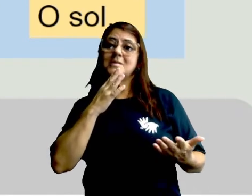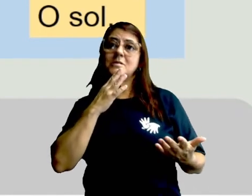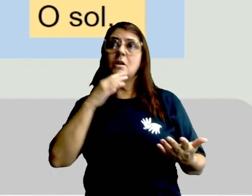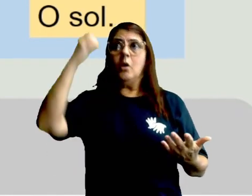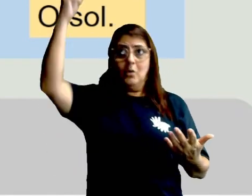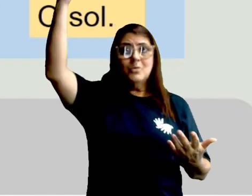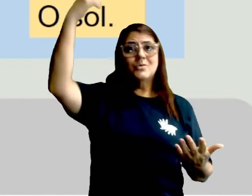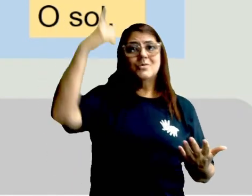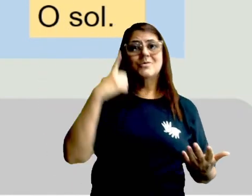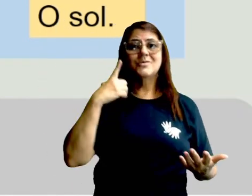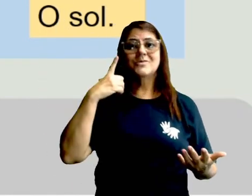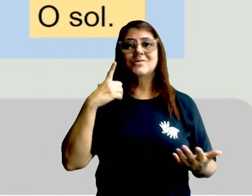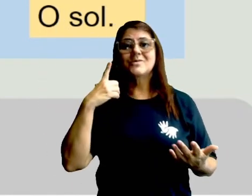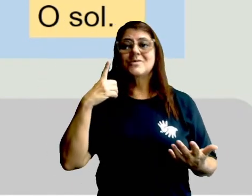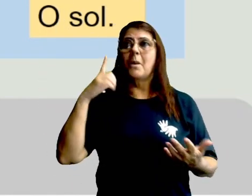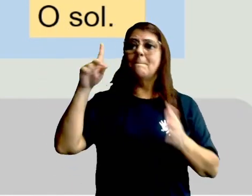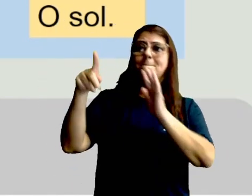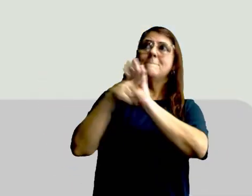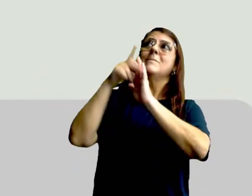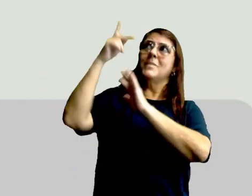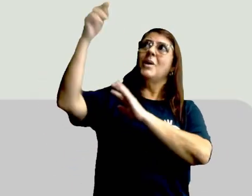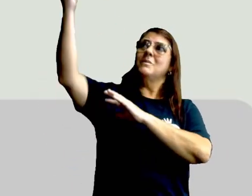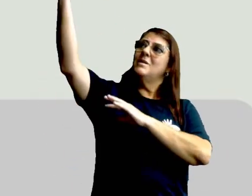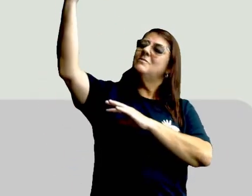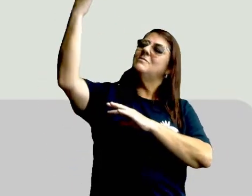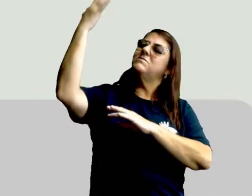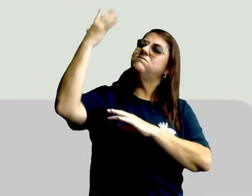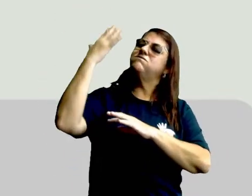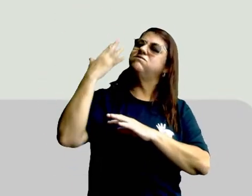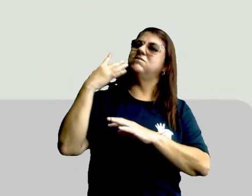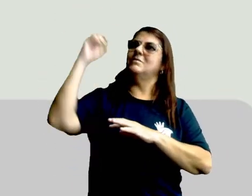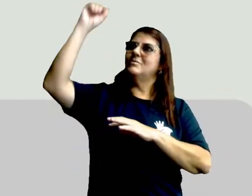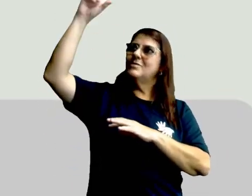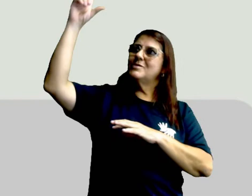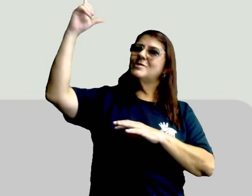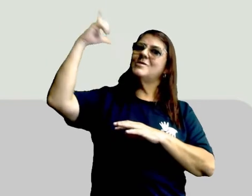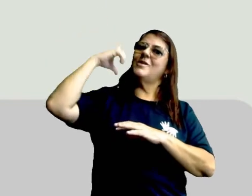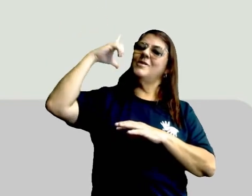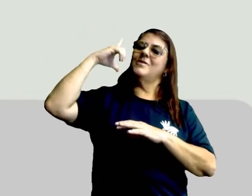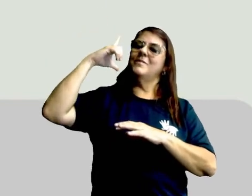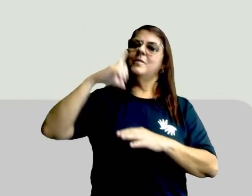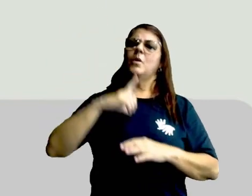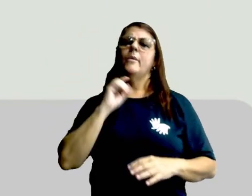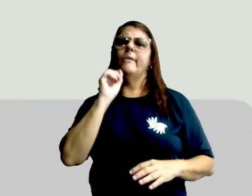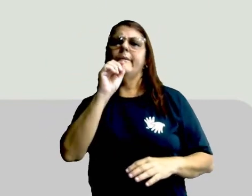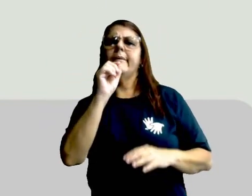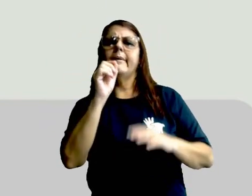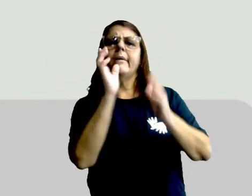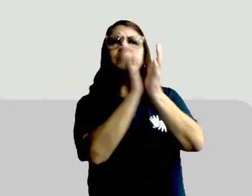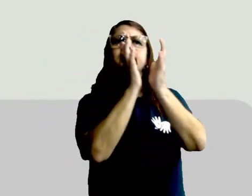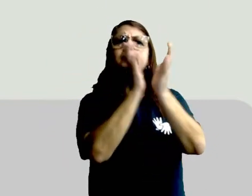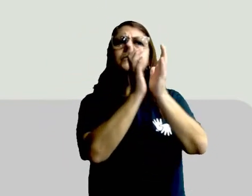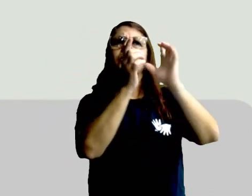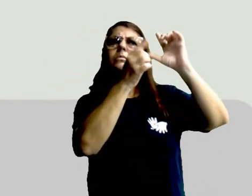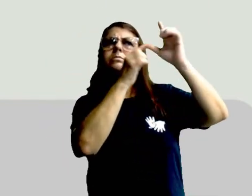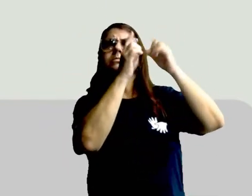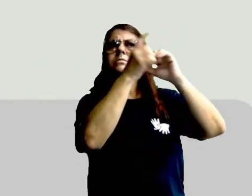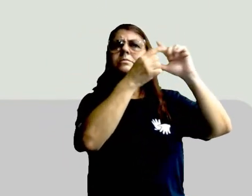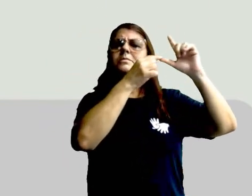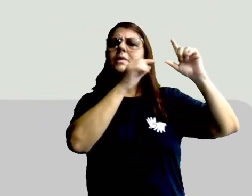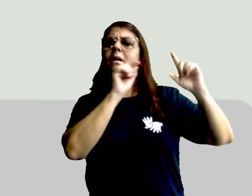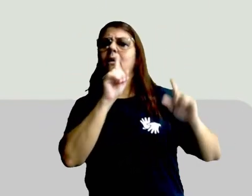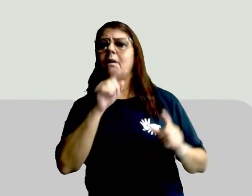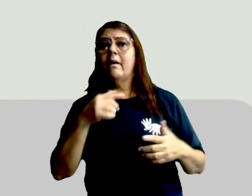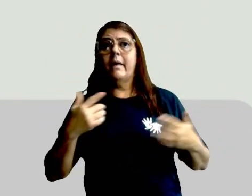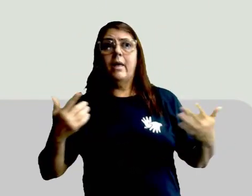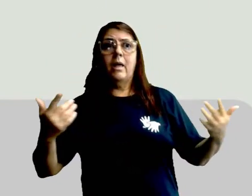conhece? O Sol, não é, gente? O Sol. E aí? O que são constelações? Marque a